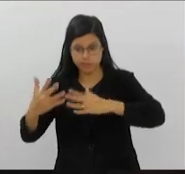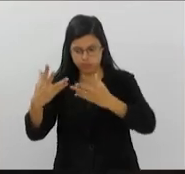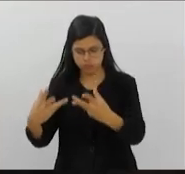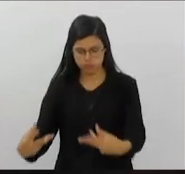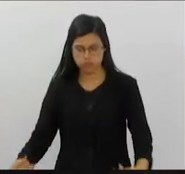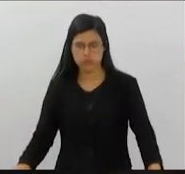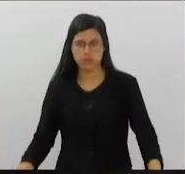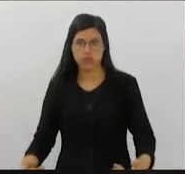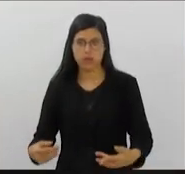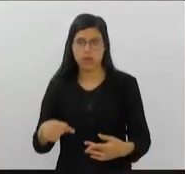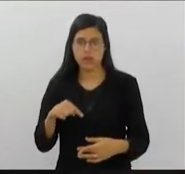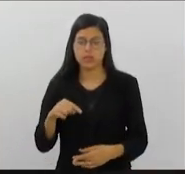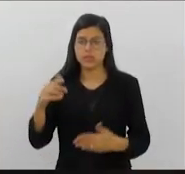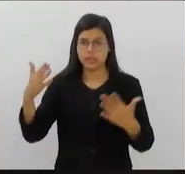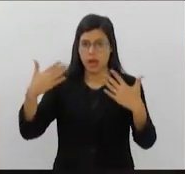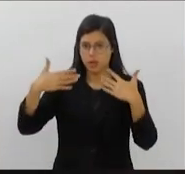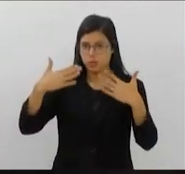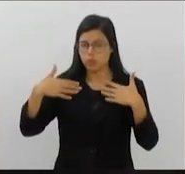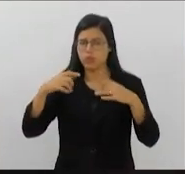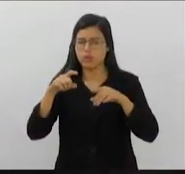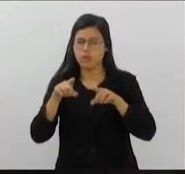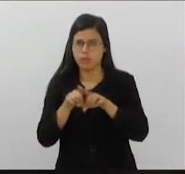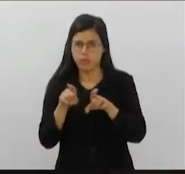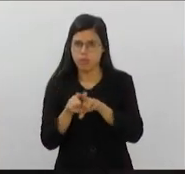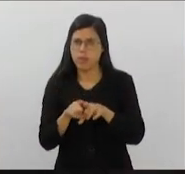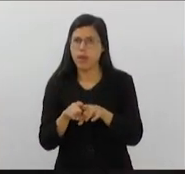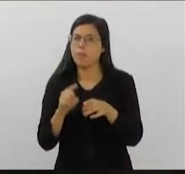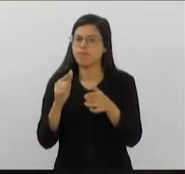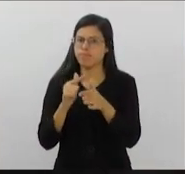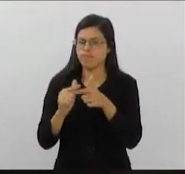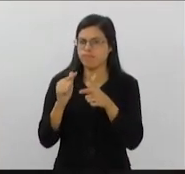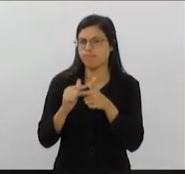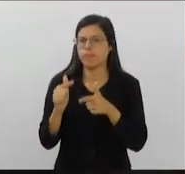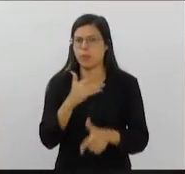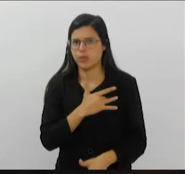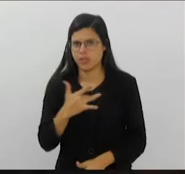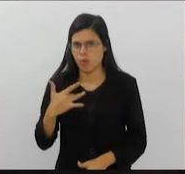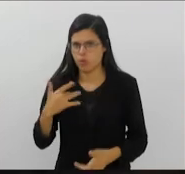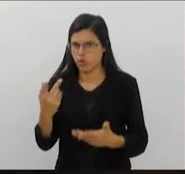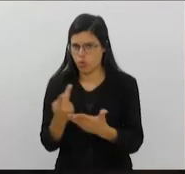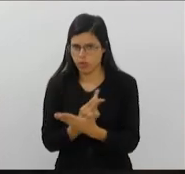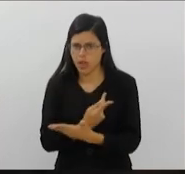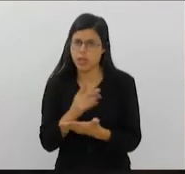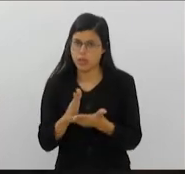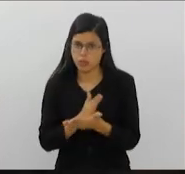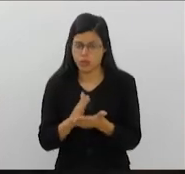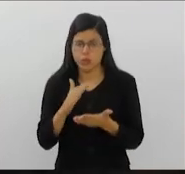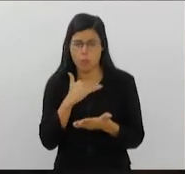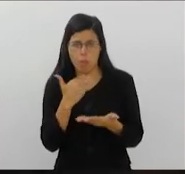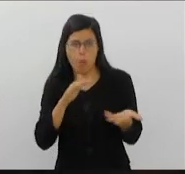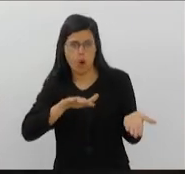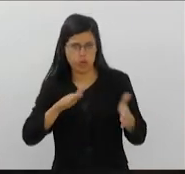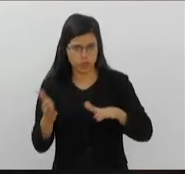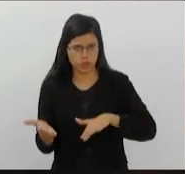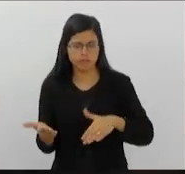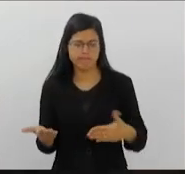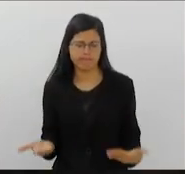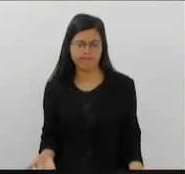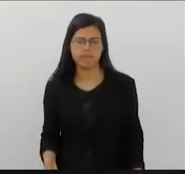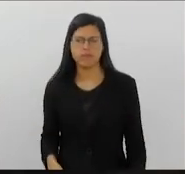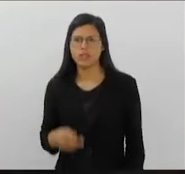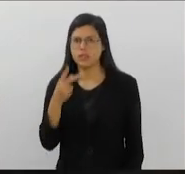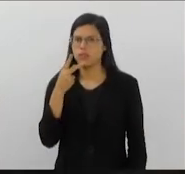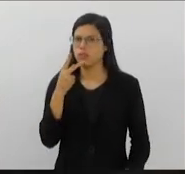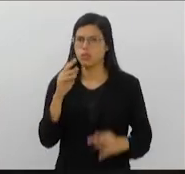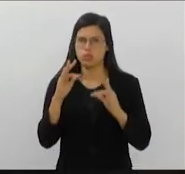essas ondas de calor que acabam também causando problemas de saúde, muitas vezes até mortes, enfim. Então, a gente está falando de